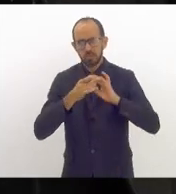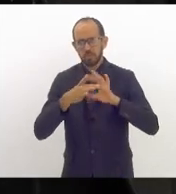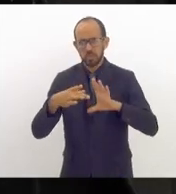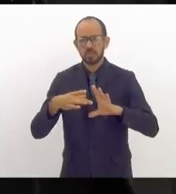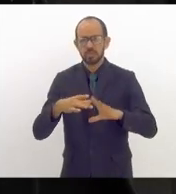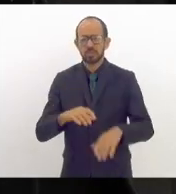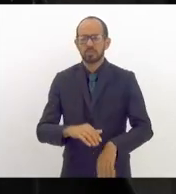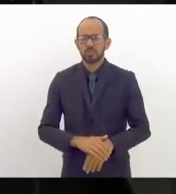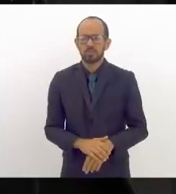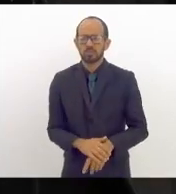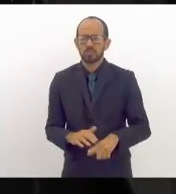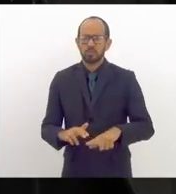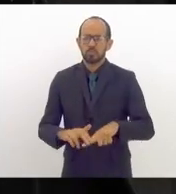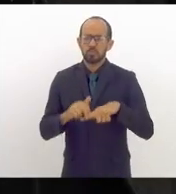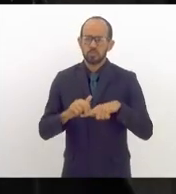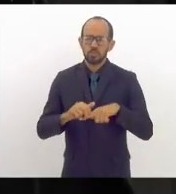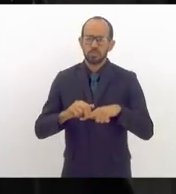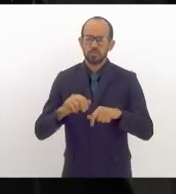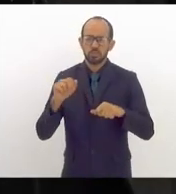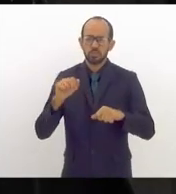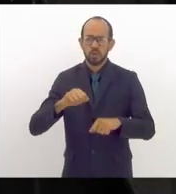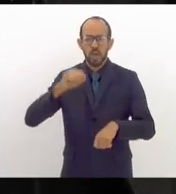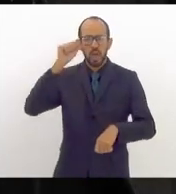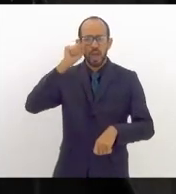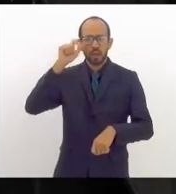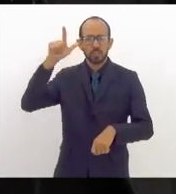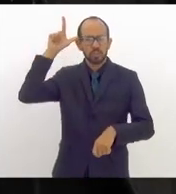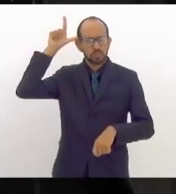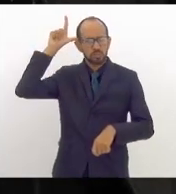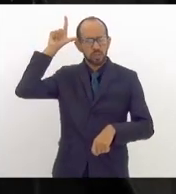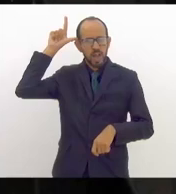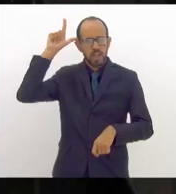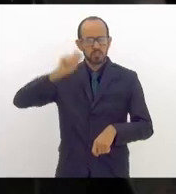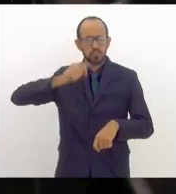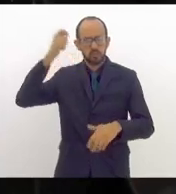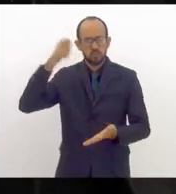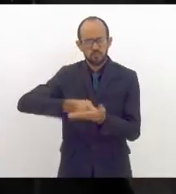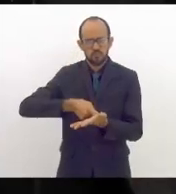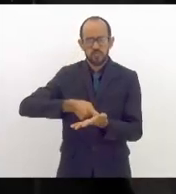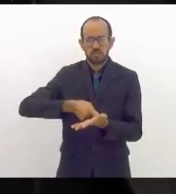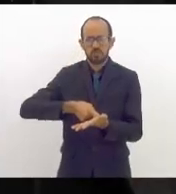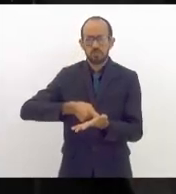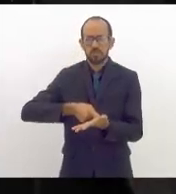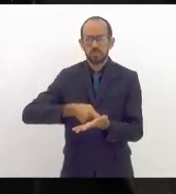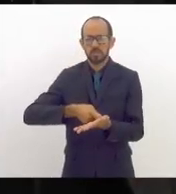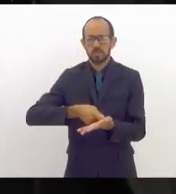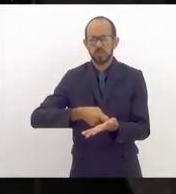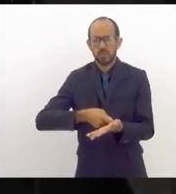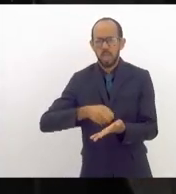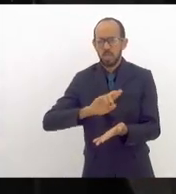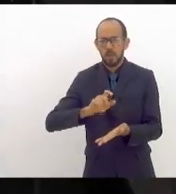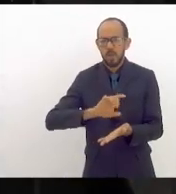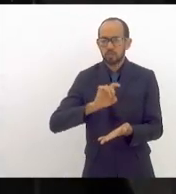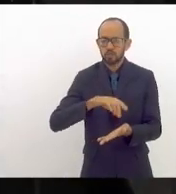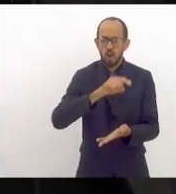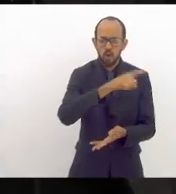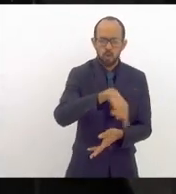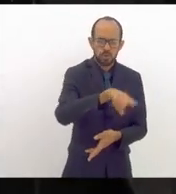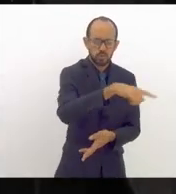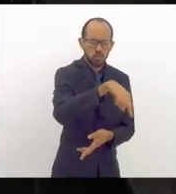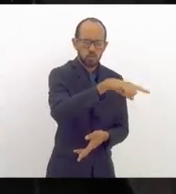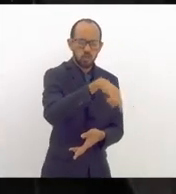isso Alexandre de Moraes foi firme não apenas com esses personagens derrotados